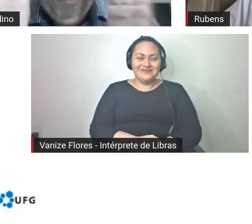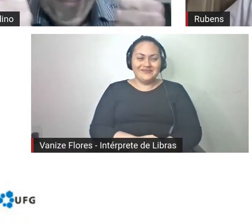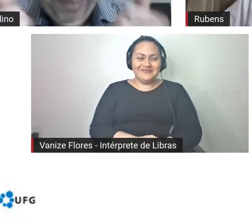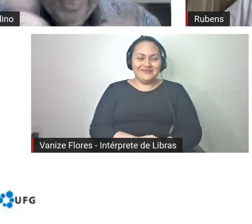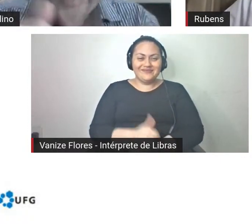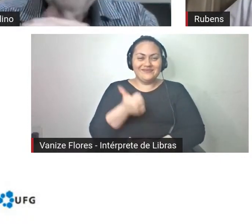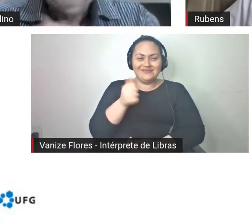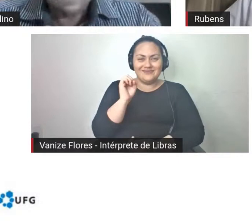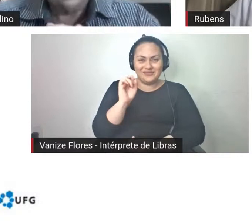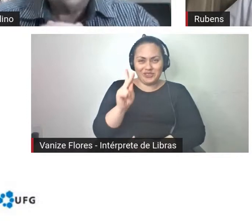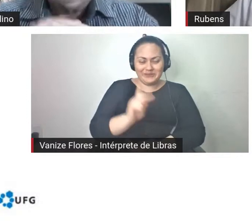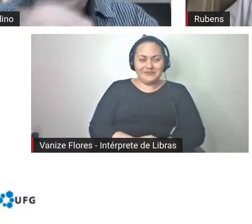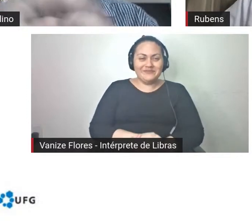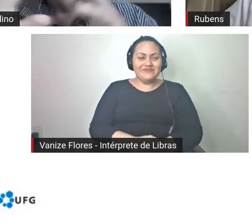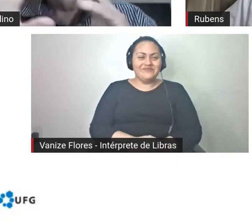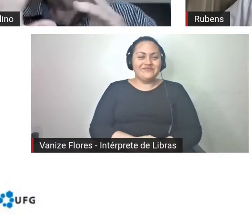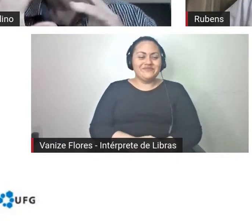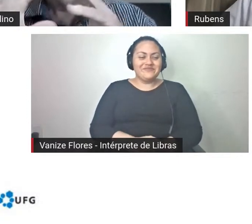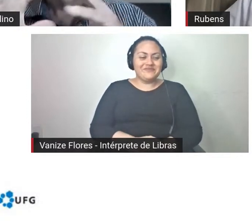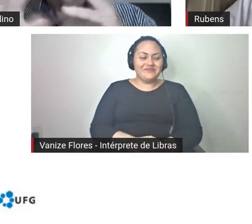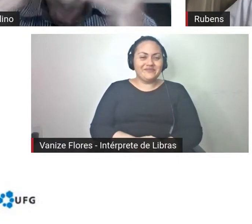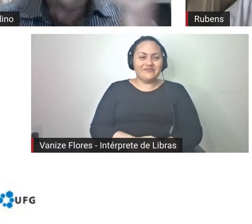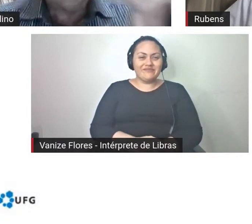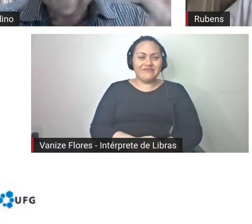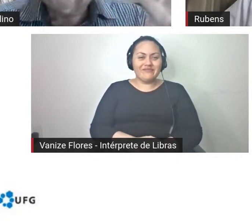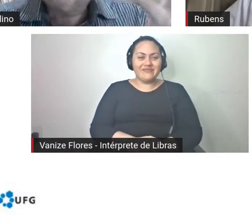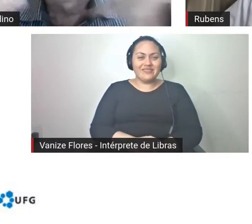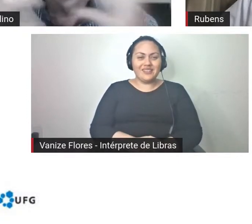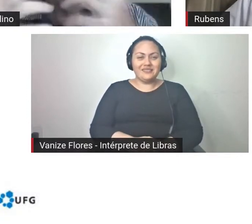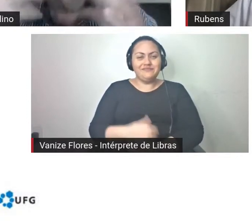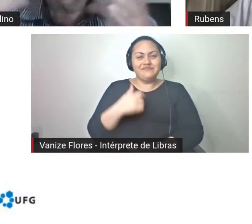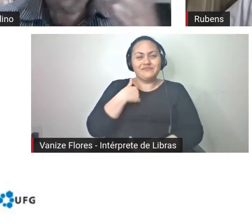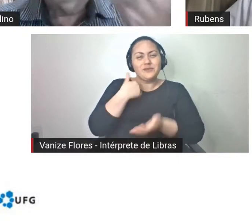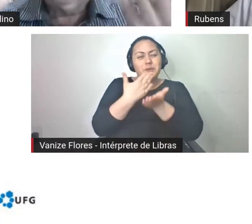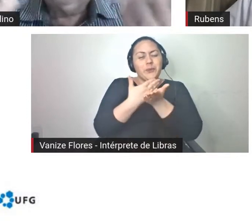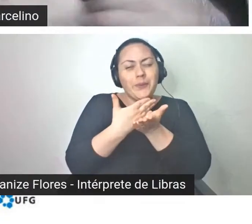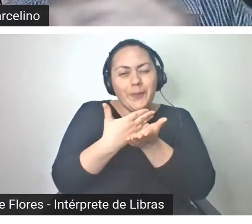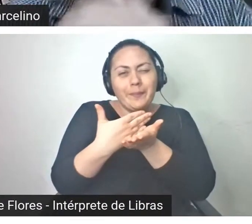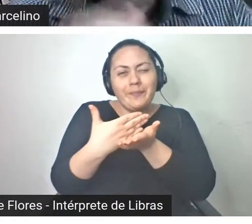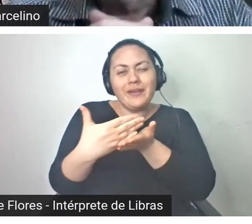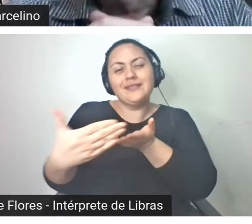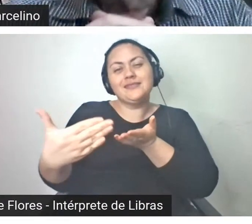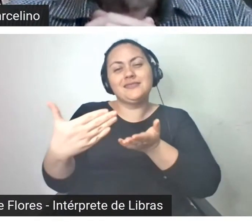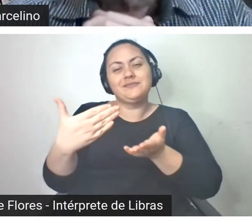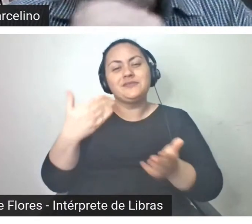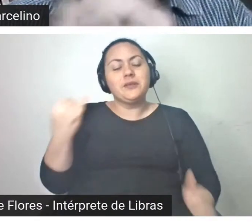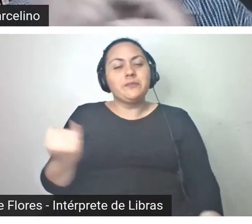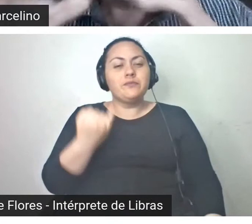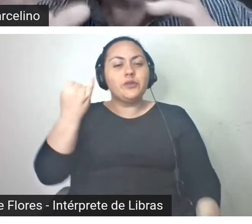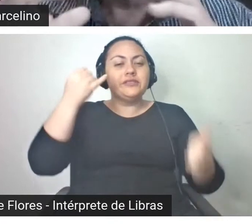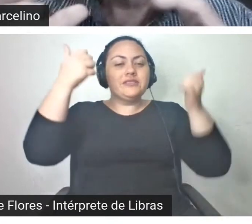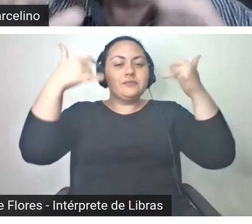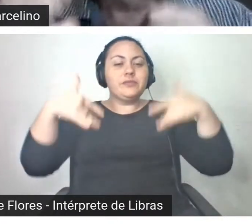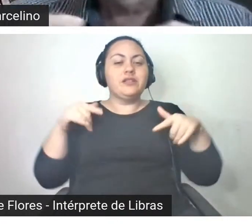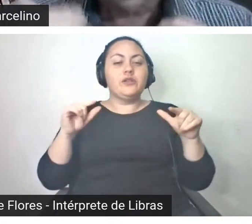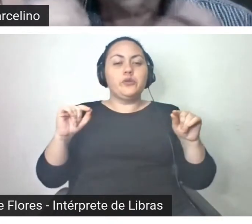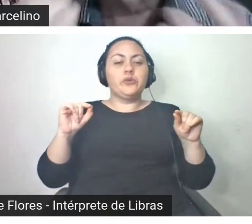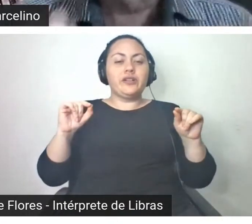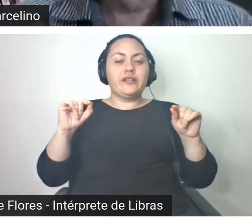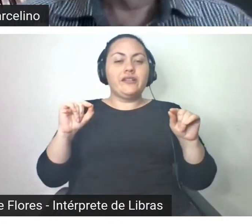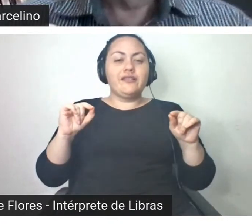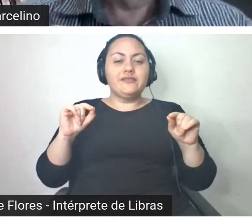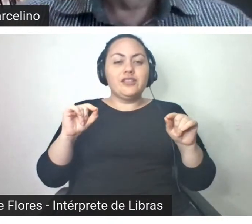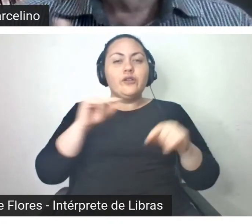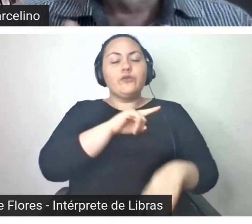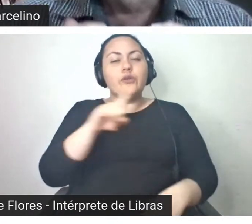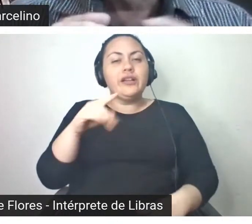Ok. Eu acho que para começar, assim, eu acho que é importante dizer a